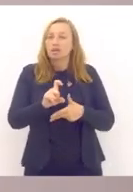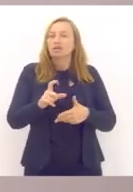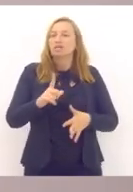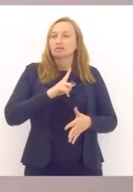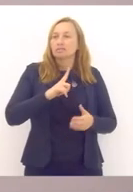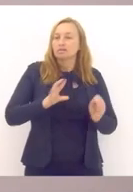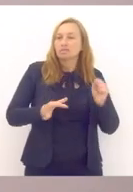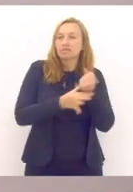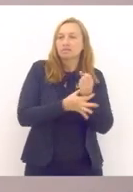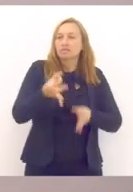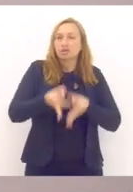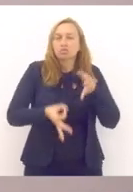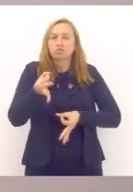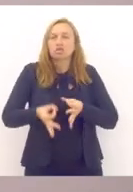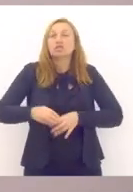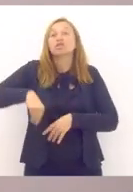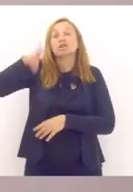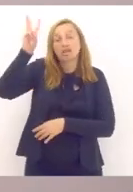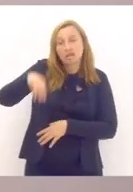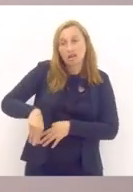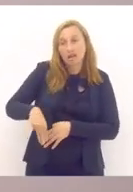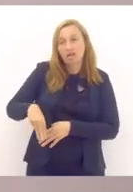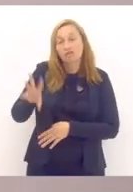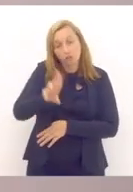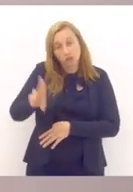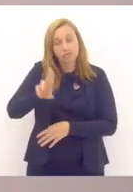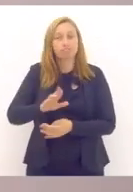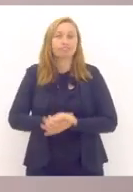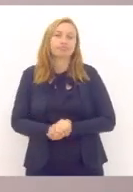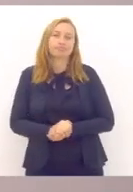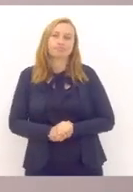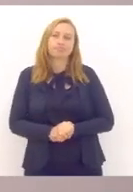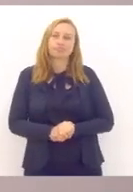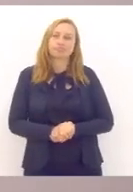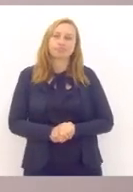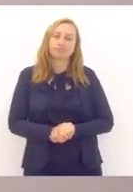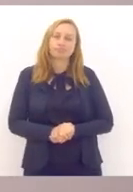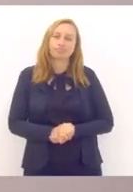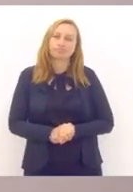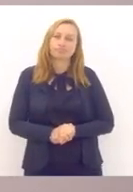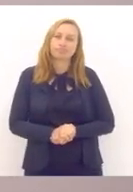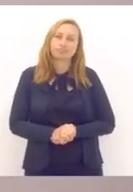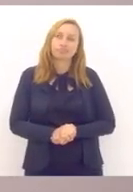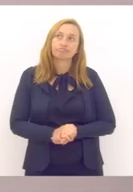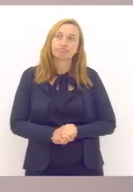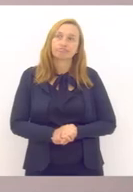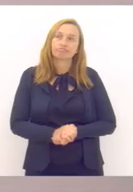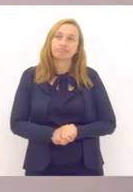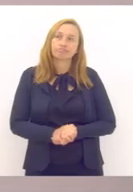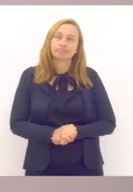segurança jurídica de quem for utilizá-los. Só para a gente não